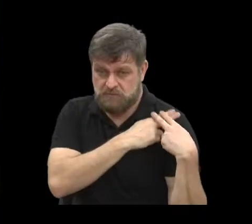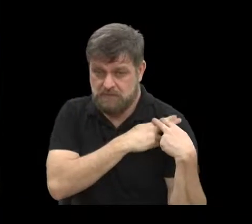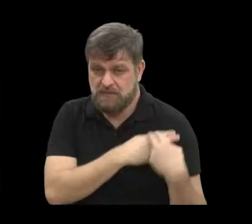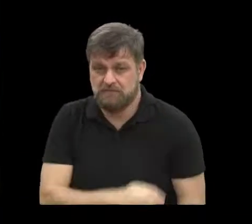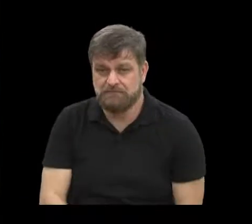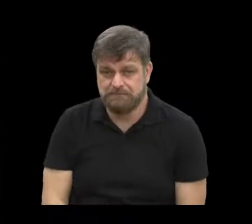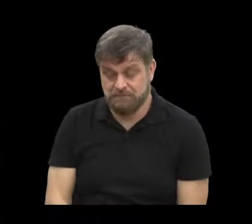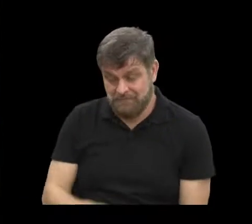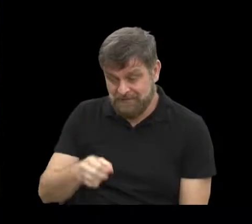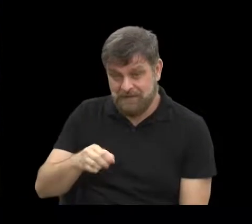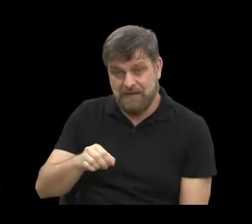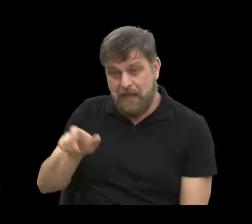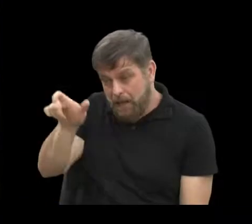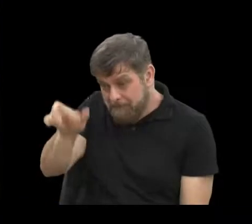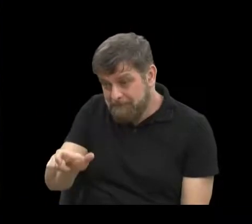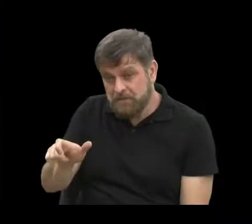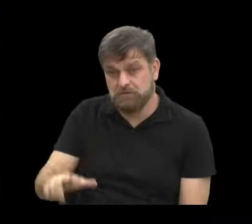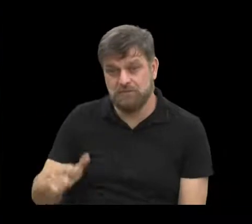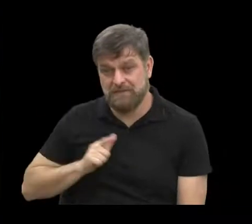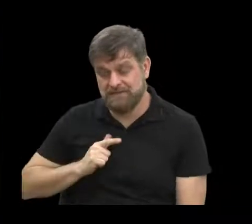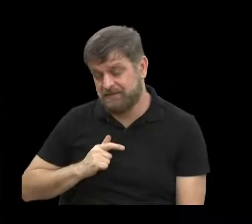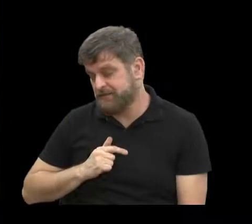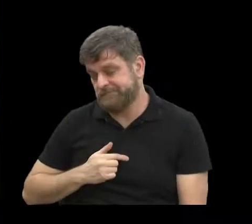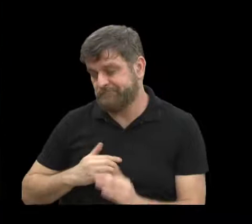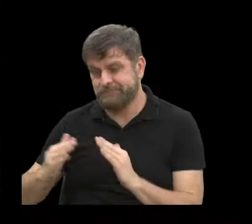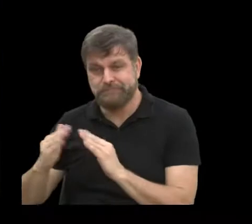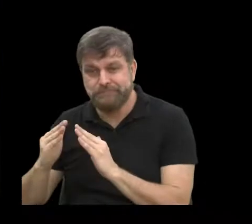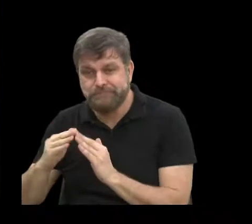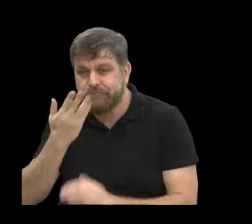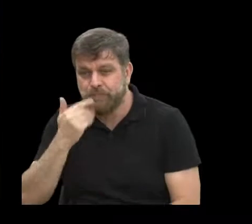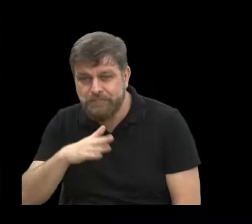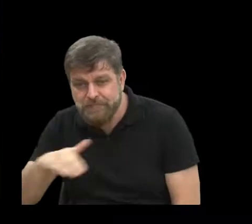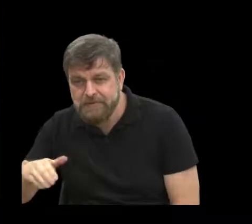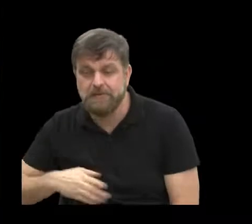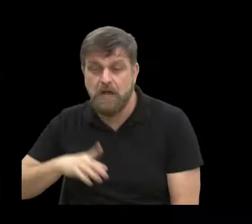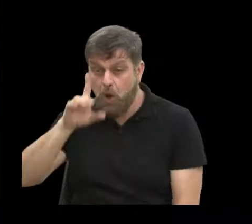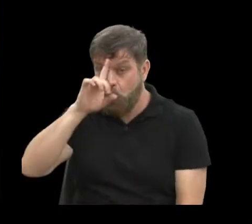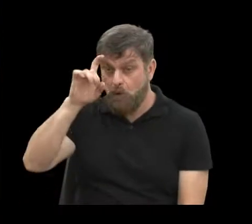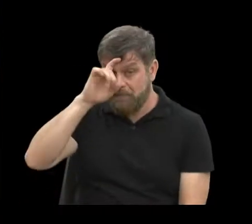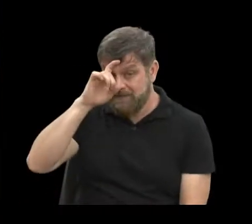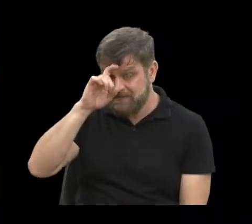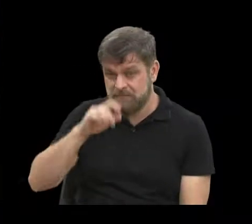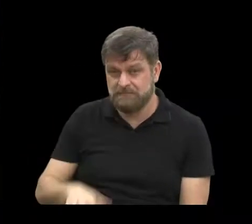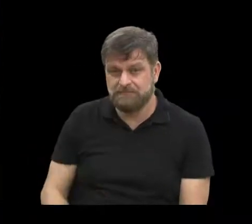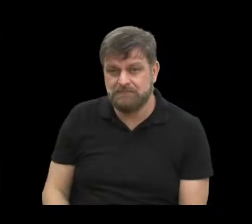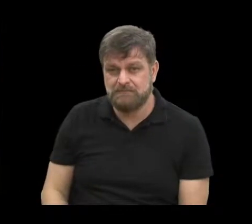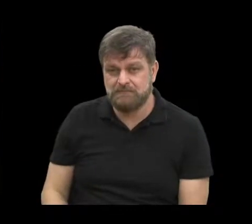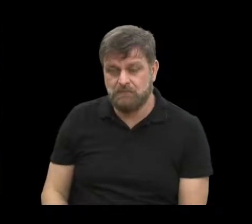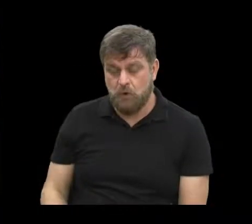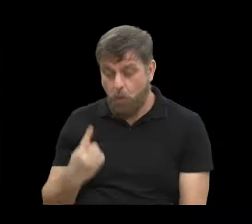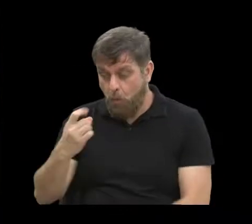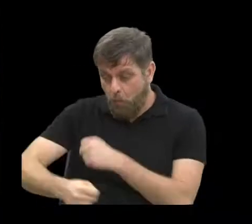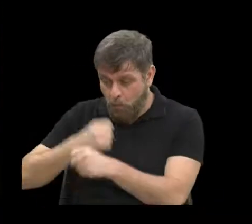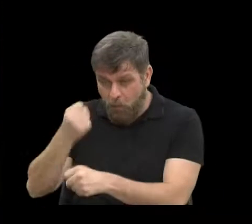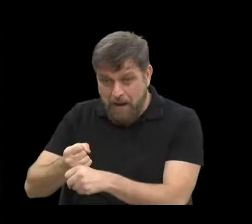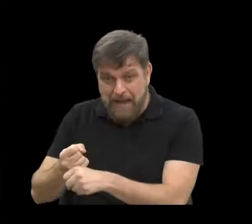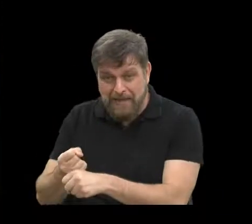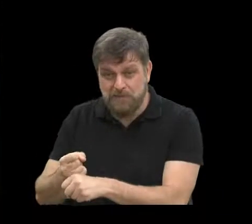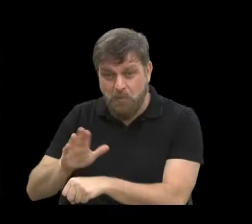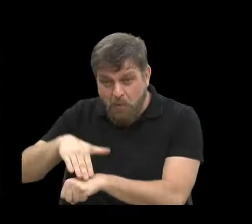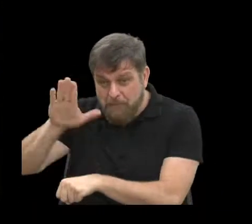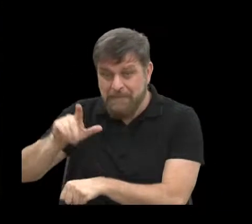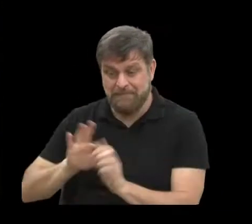legal, e sim aqueles que estão internados ou hospitalizados há 12 meses ou mais e que não tenham